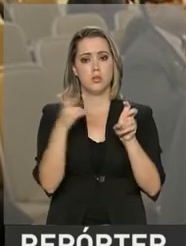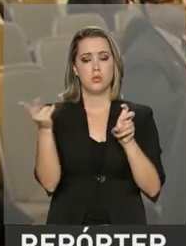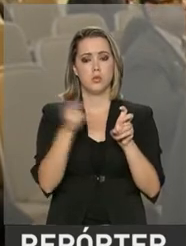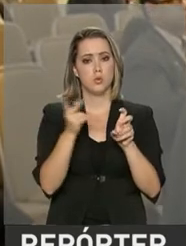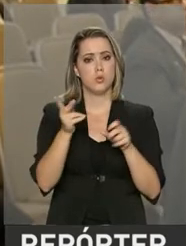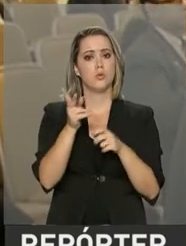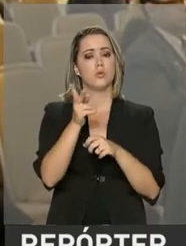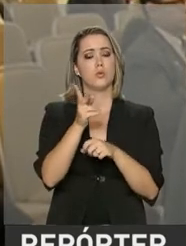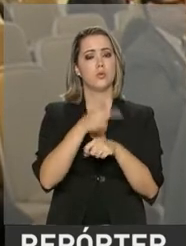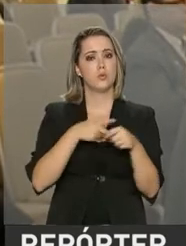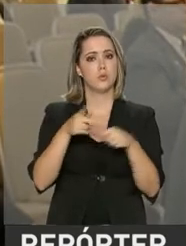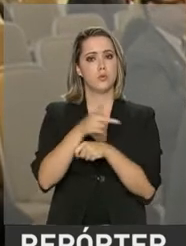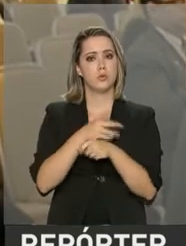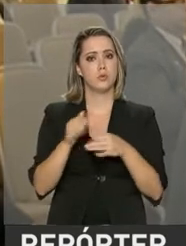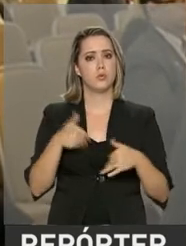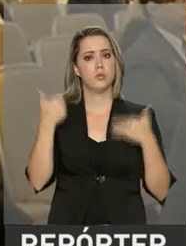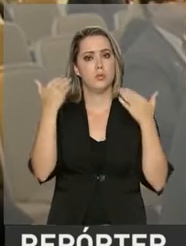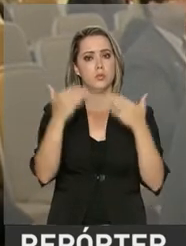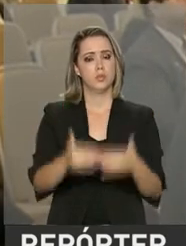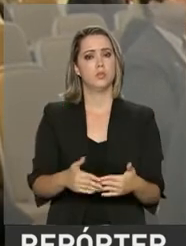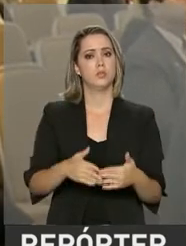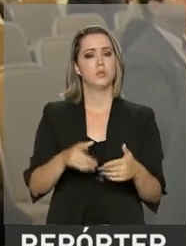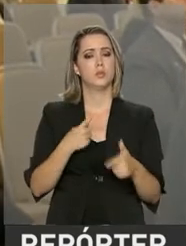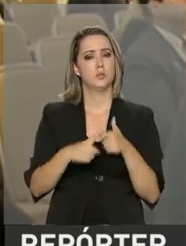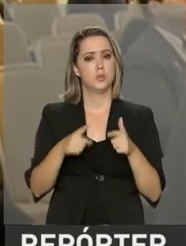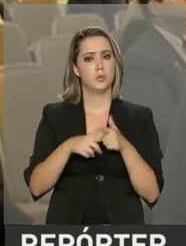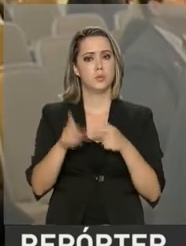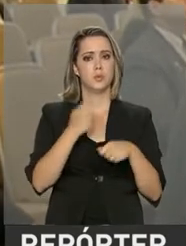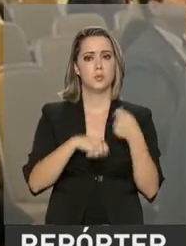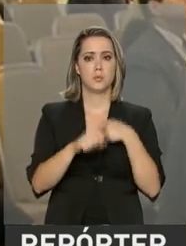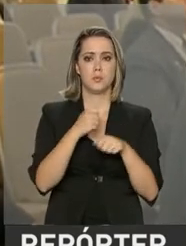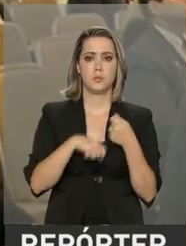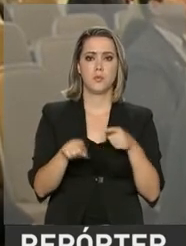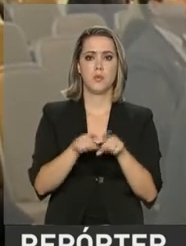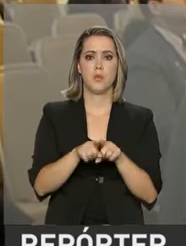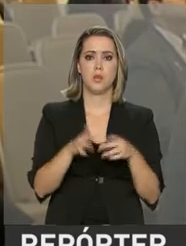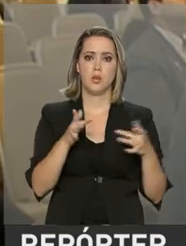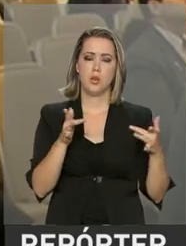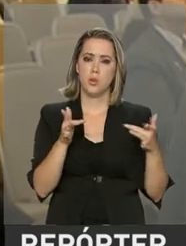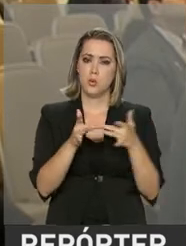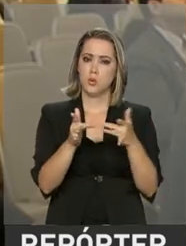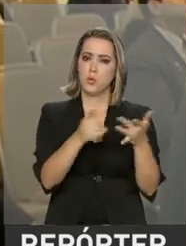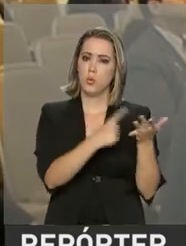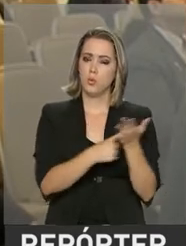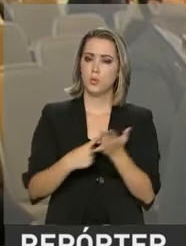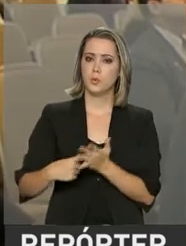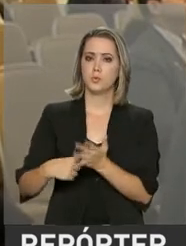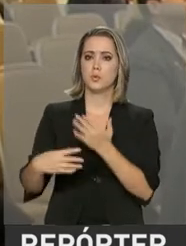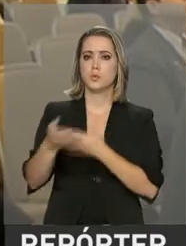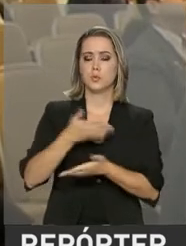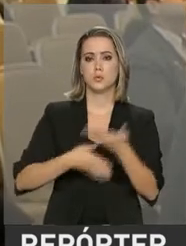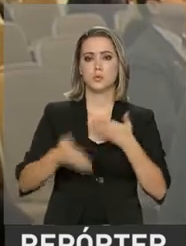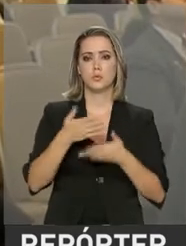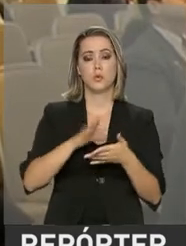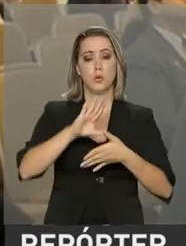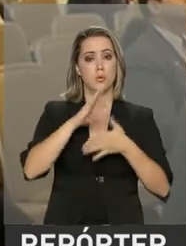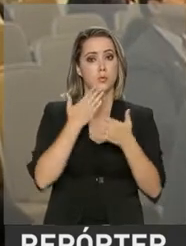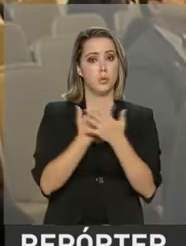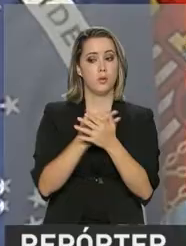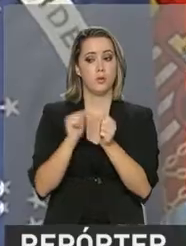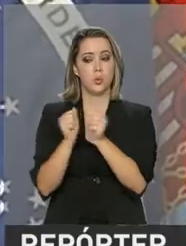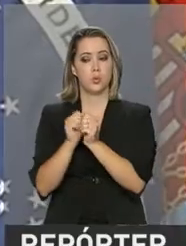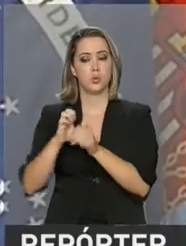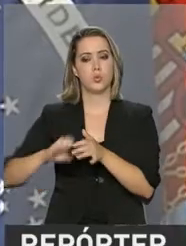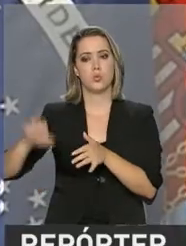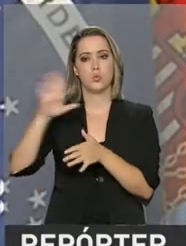países, como enfrentamento à crise econômica, reformas estruturais e o acordo comercial em negociação entre o Mercosul e a União